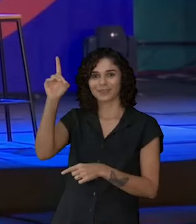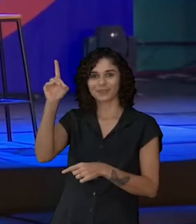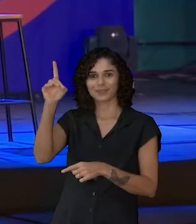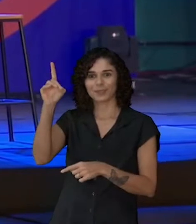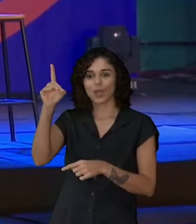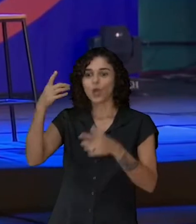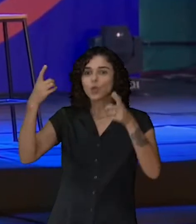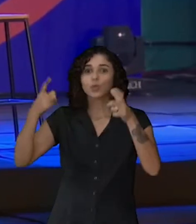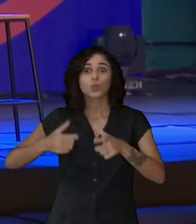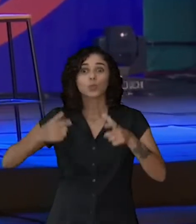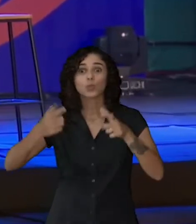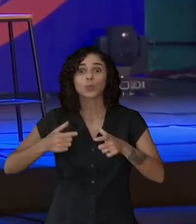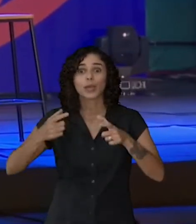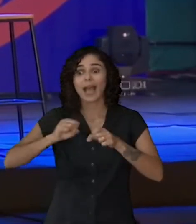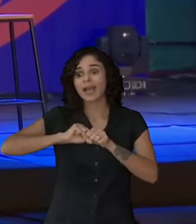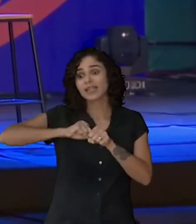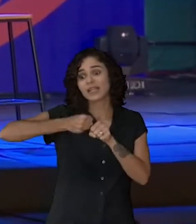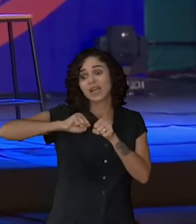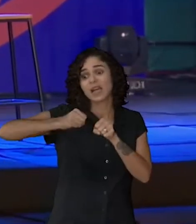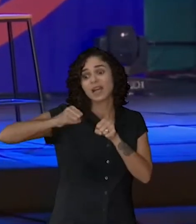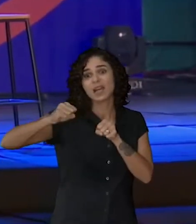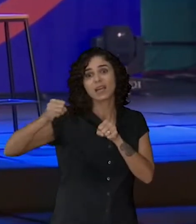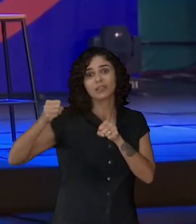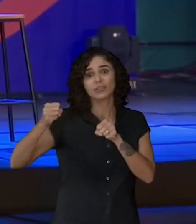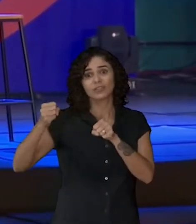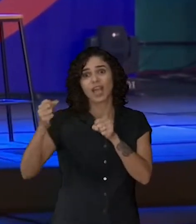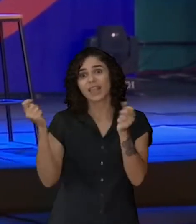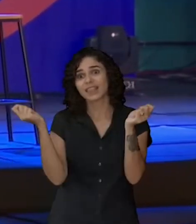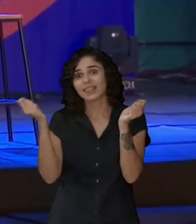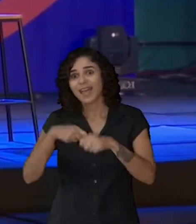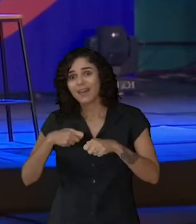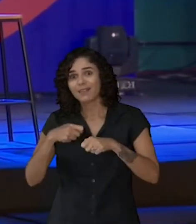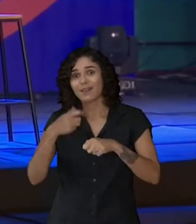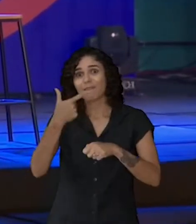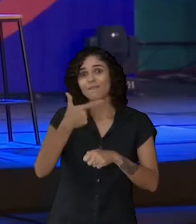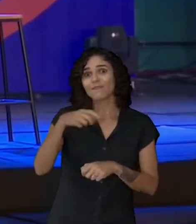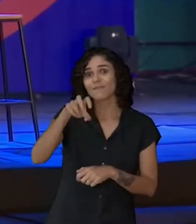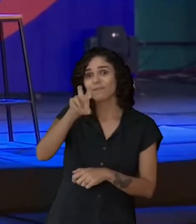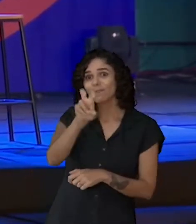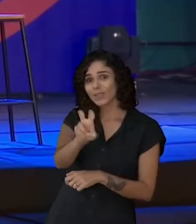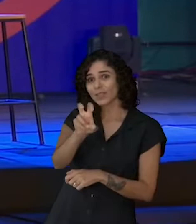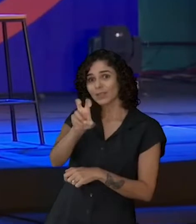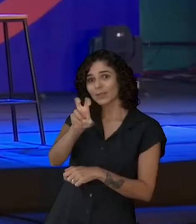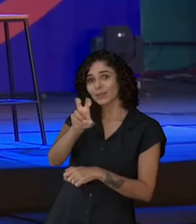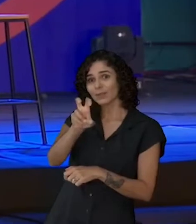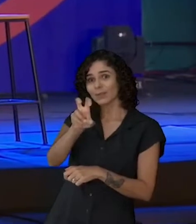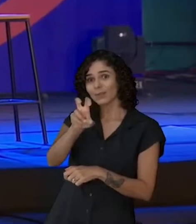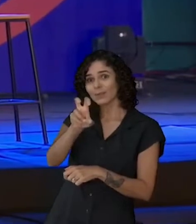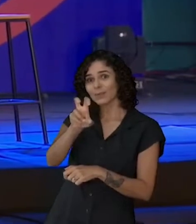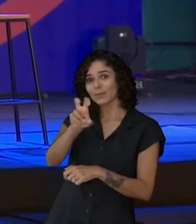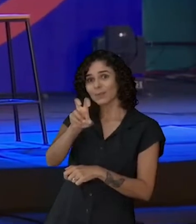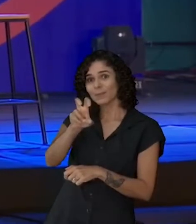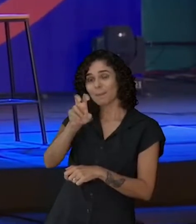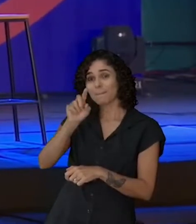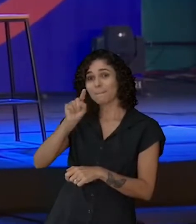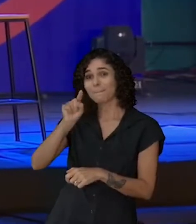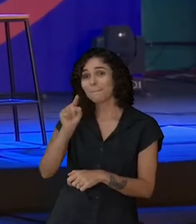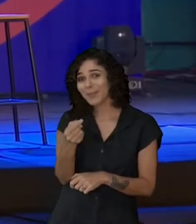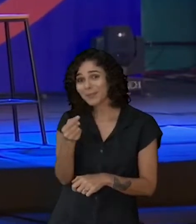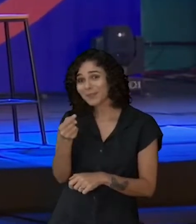lá, que reunia 25 mil pessoas. Não era qualquer lugar. Eu não